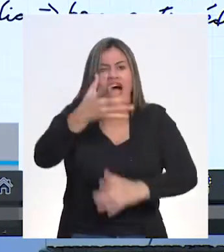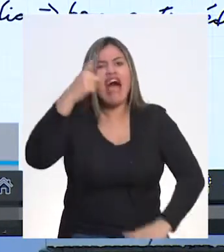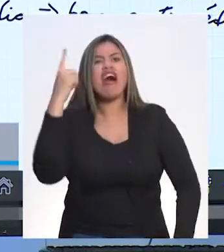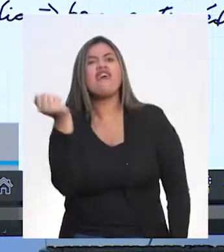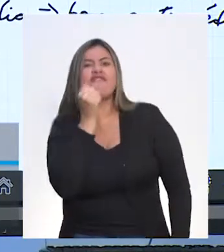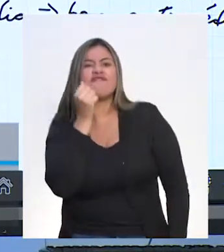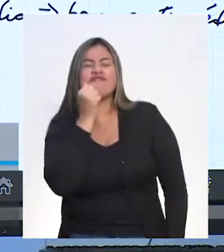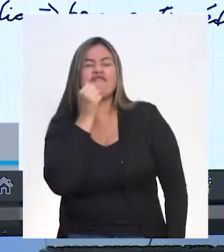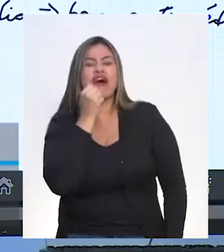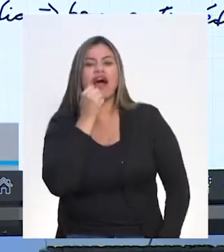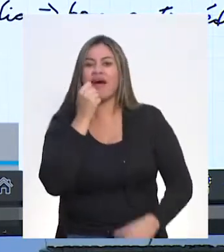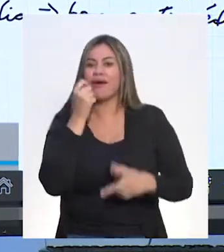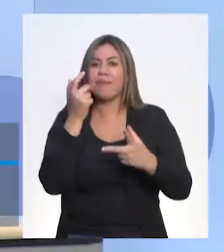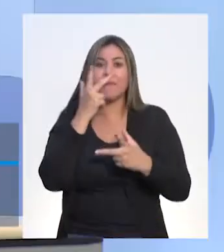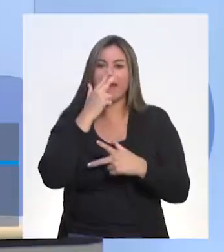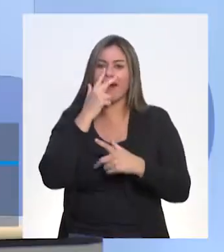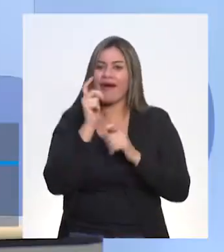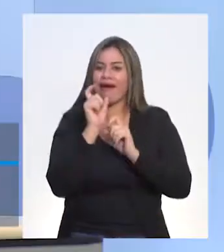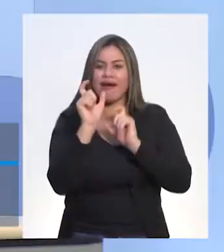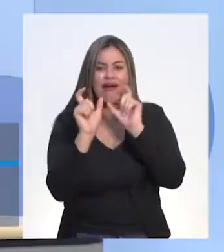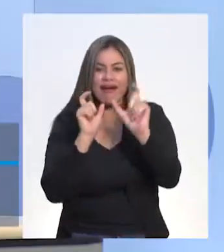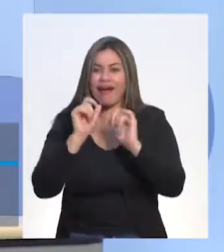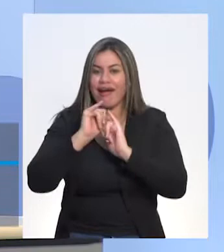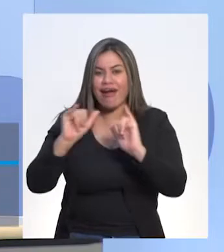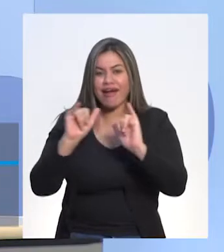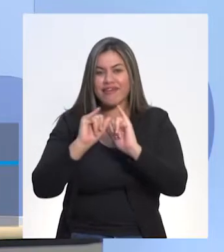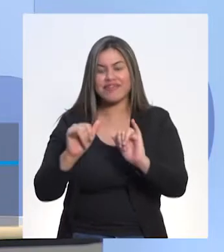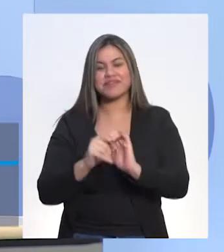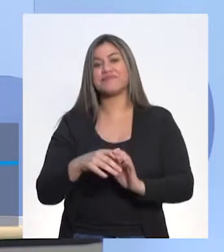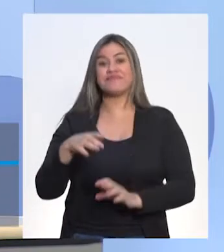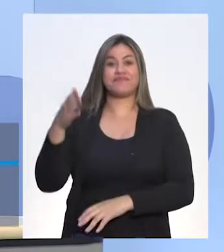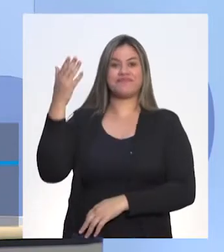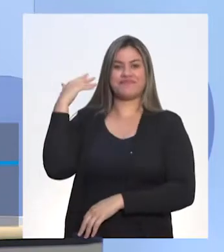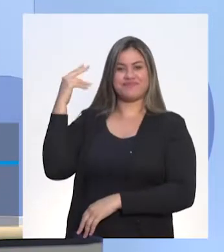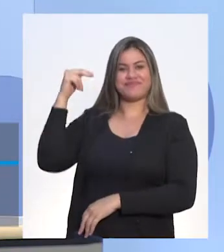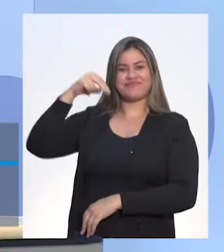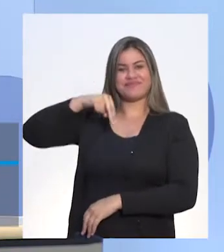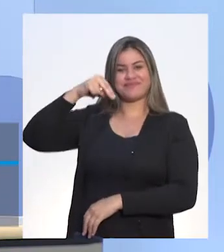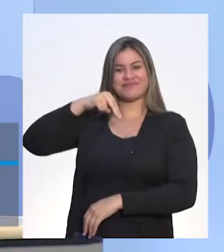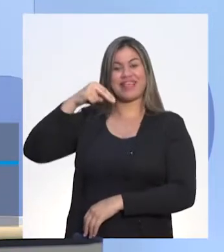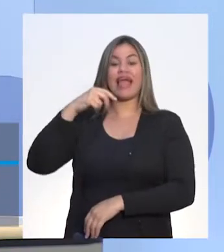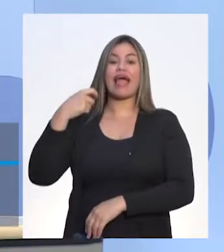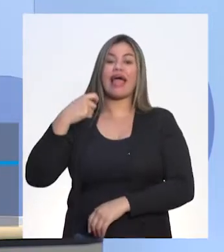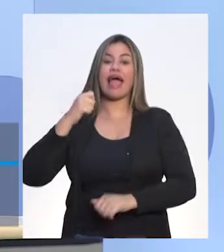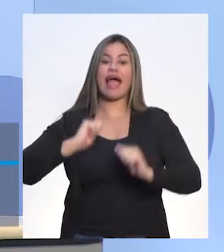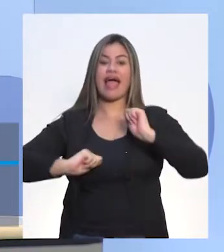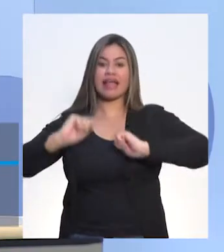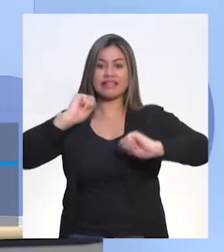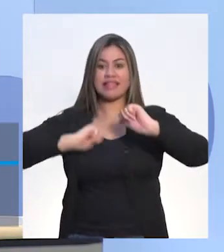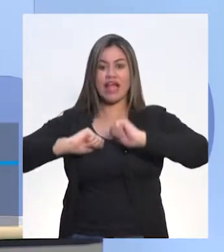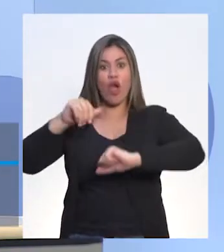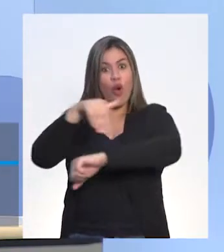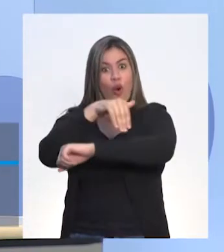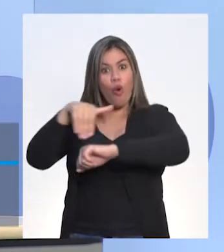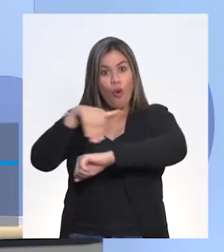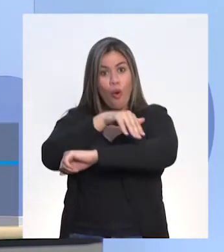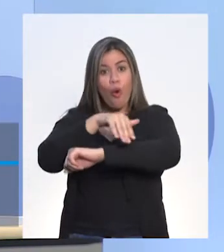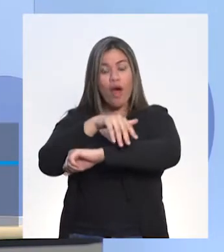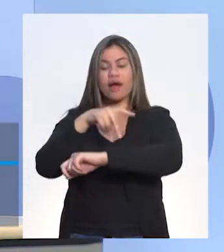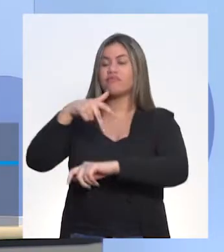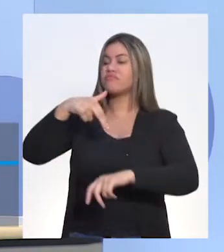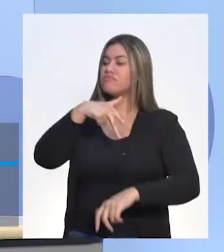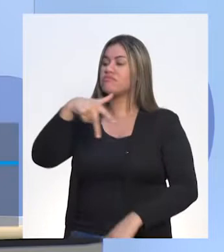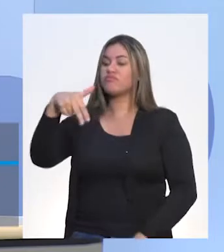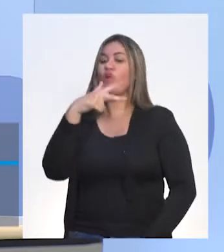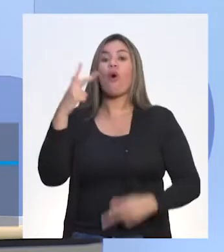gente Como se elas fossem ouvir o que você está falando. nas novelas antes, né, as atrizes, algumas apanhavam na rua, as vilãs, né, porque as